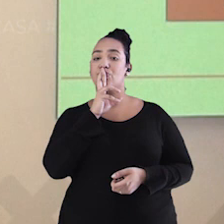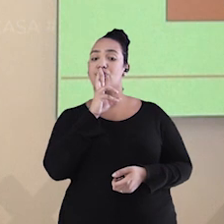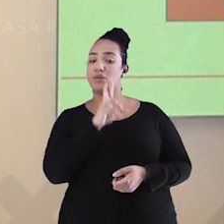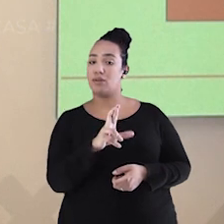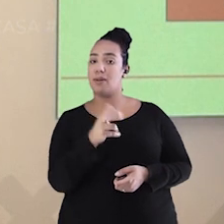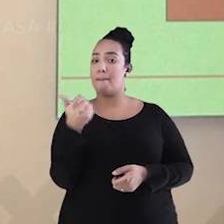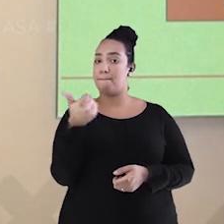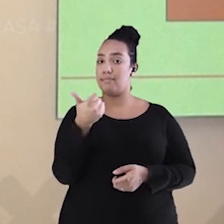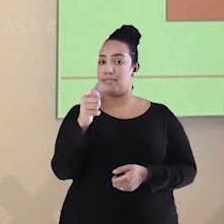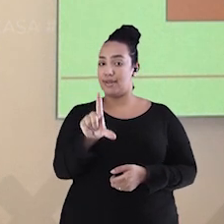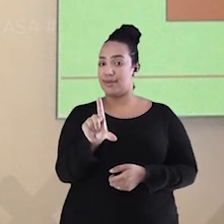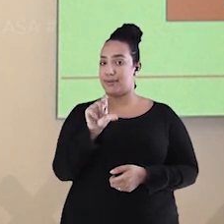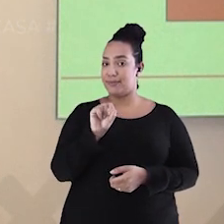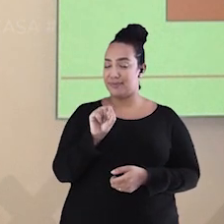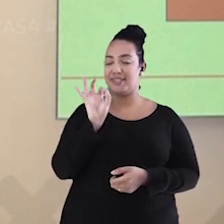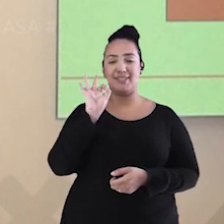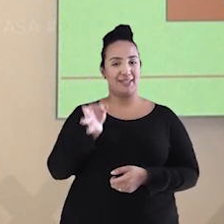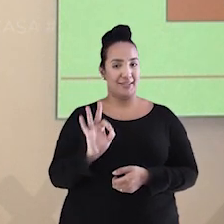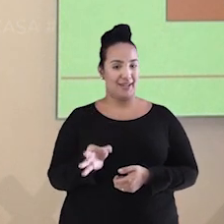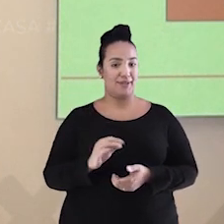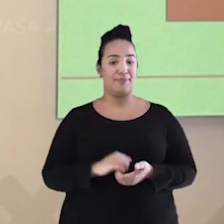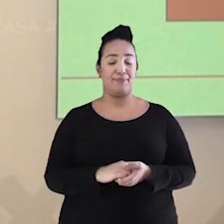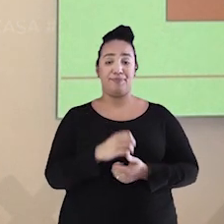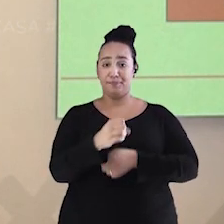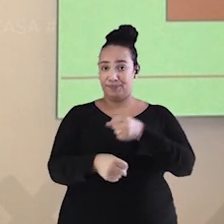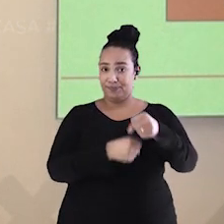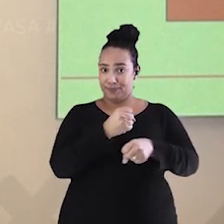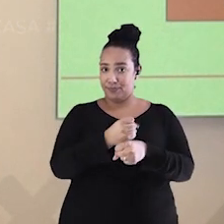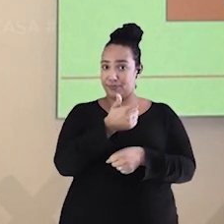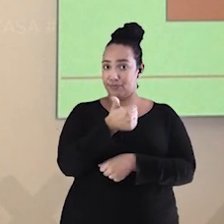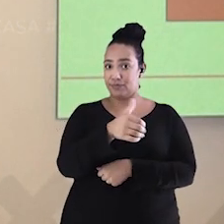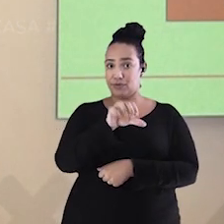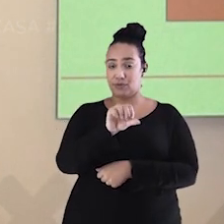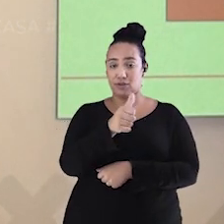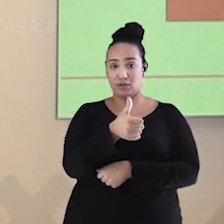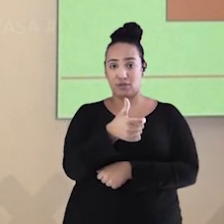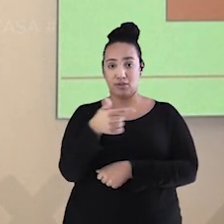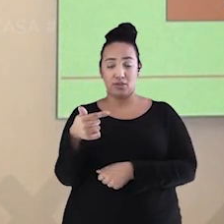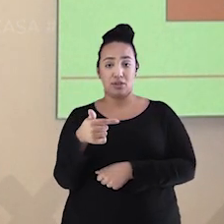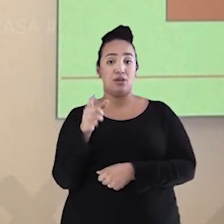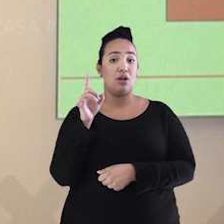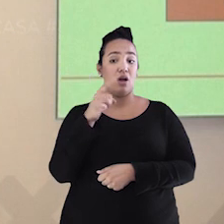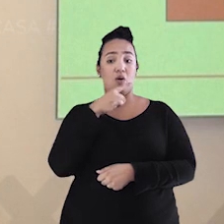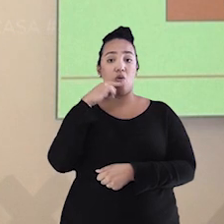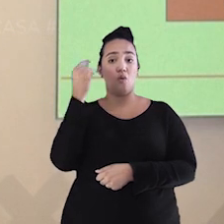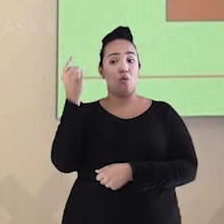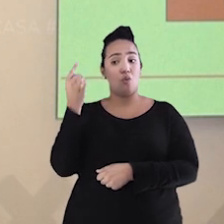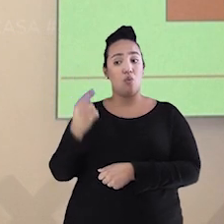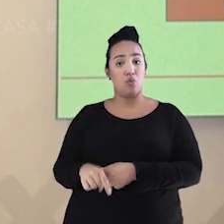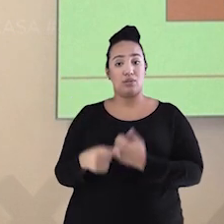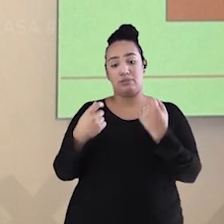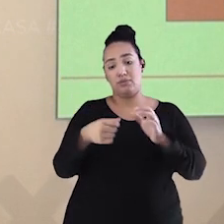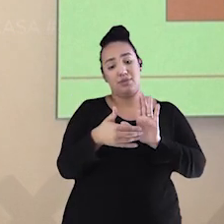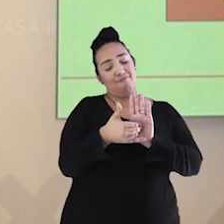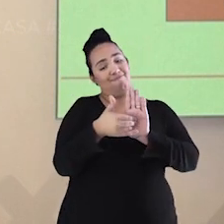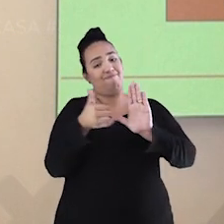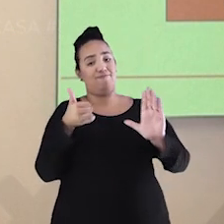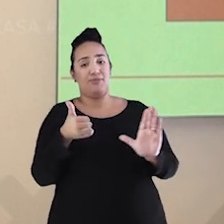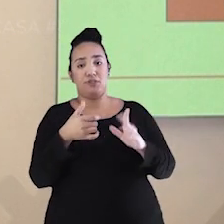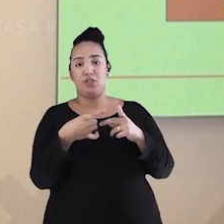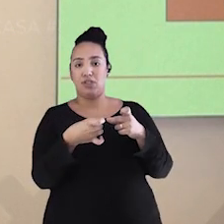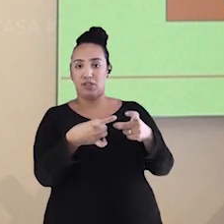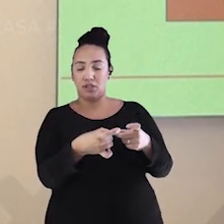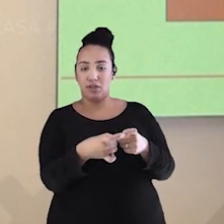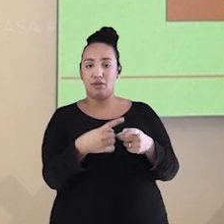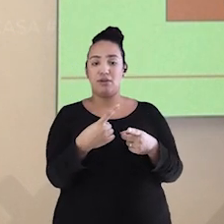Quem aí marcou a primeira opção? Isso mesmo, o ano de 1917, a Rússia assinou um acordo de paz e saiu